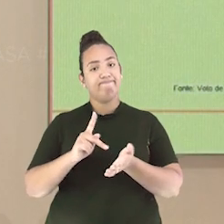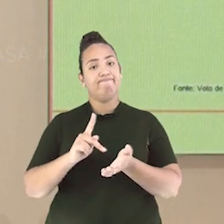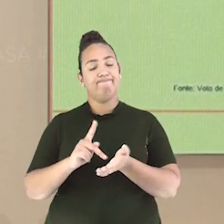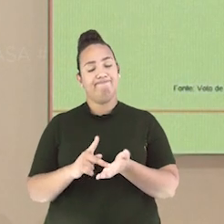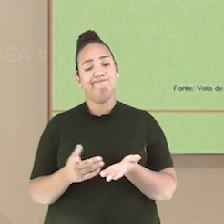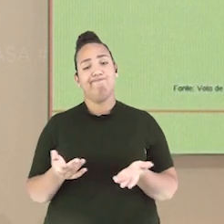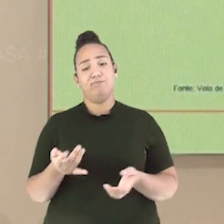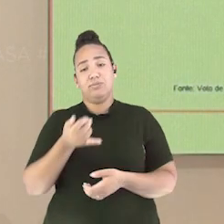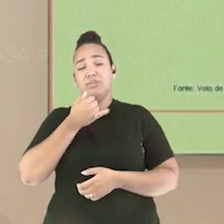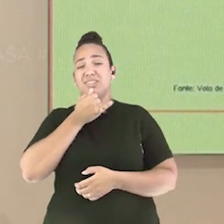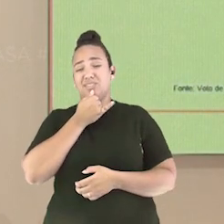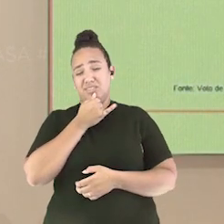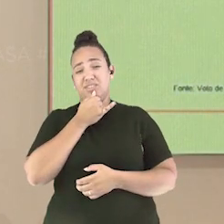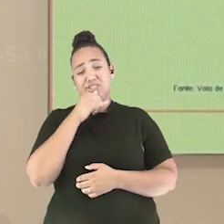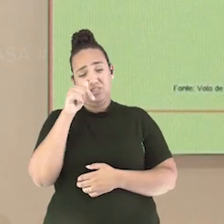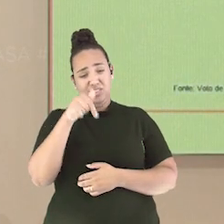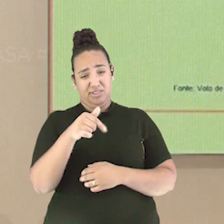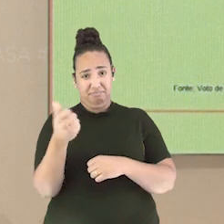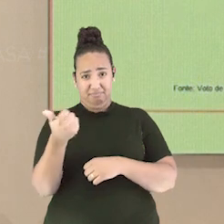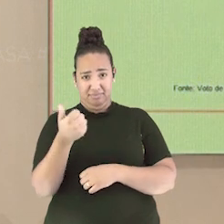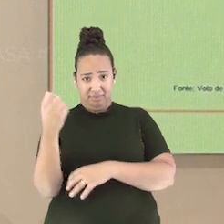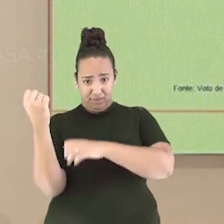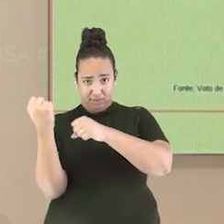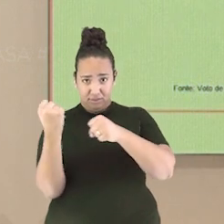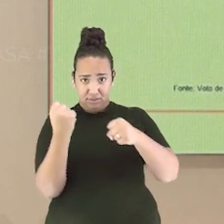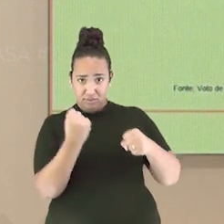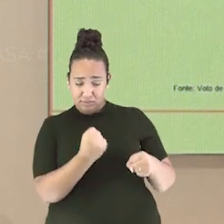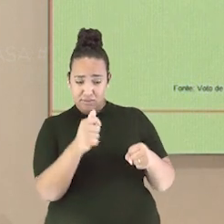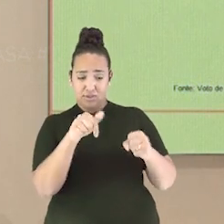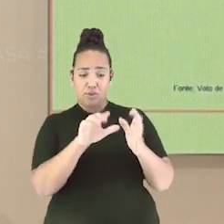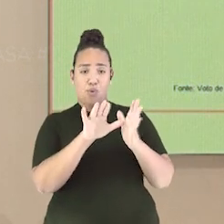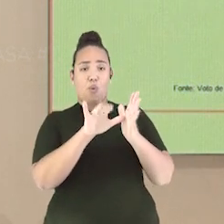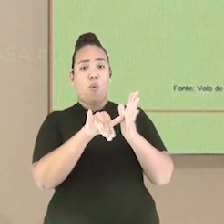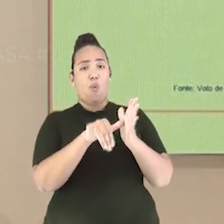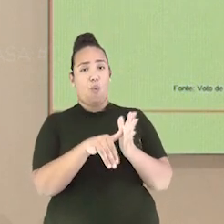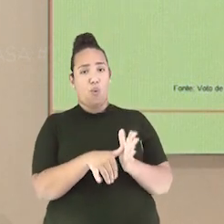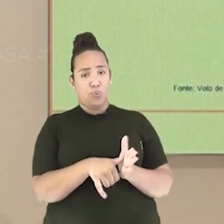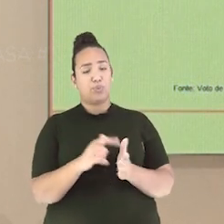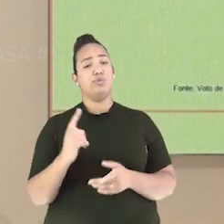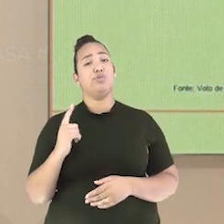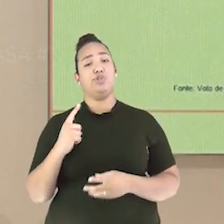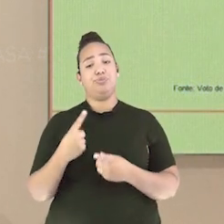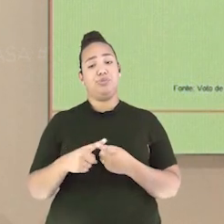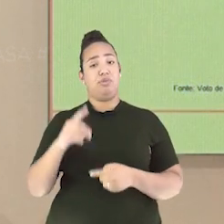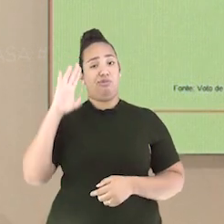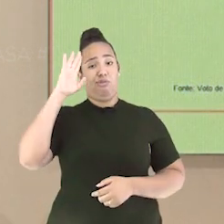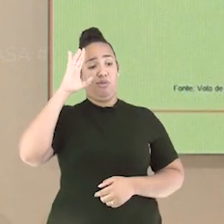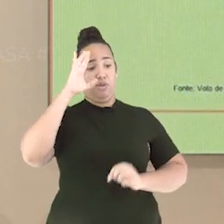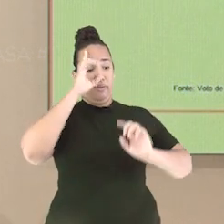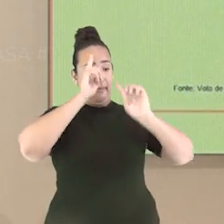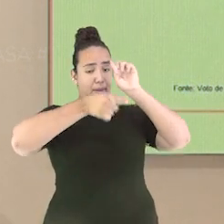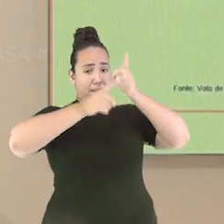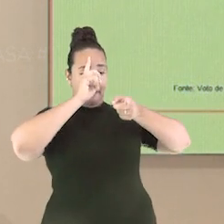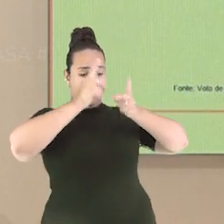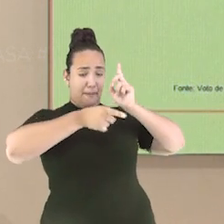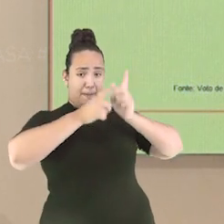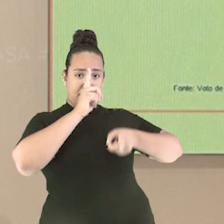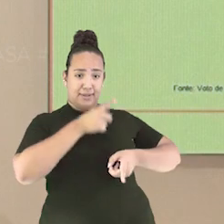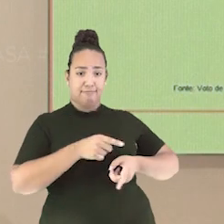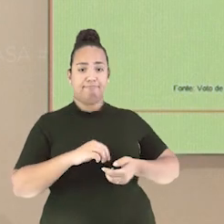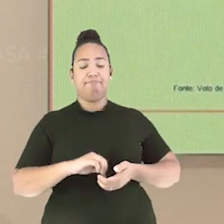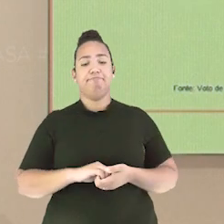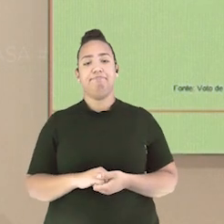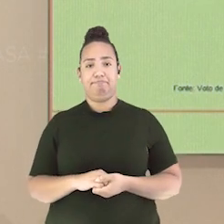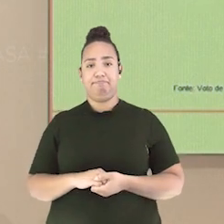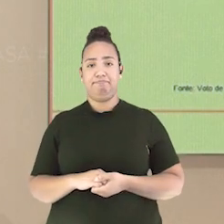Verdadeiro. Infelizmente, as eleições da Primeira República foram constantemente manipuladas a mando dos poderosos coronéis